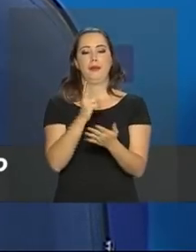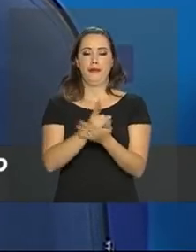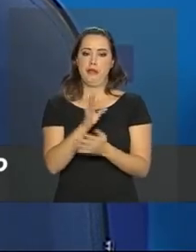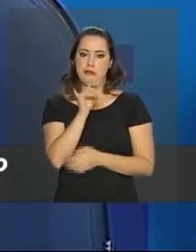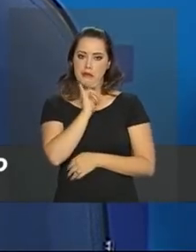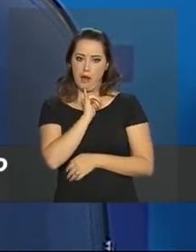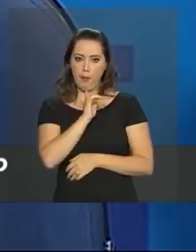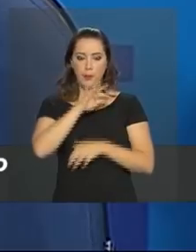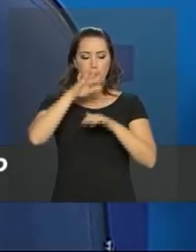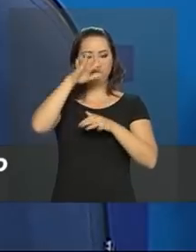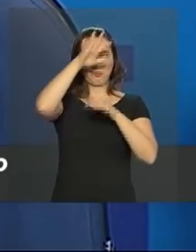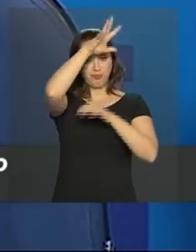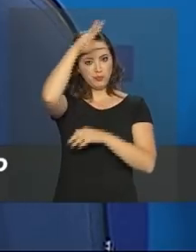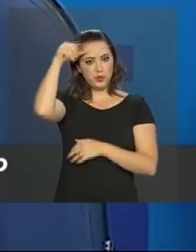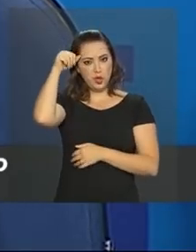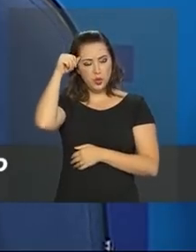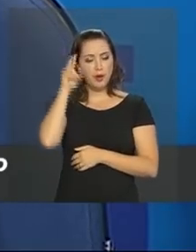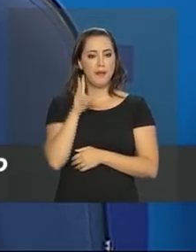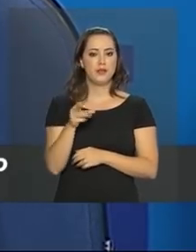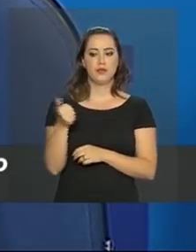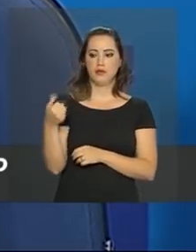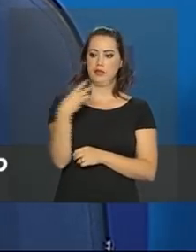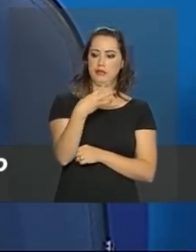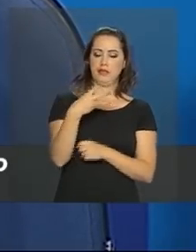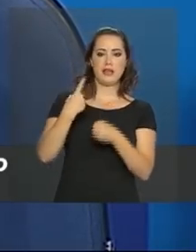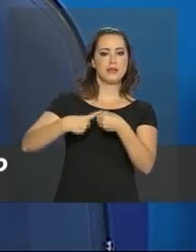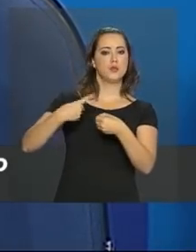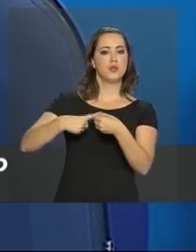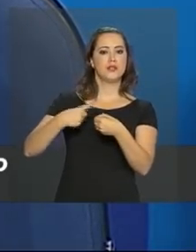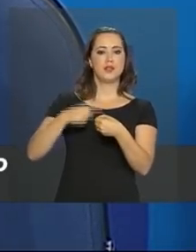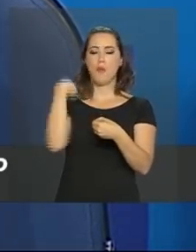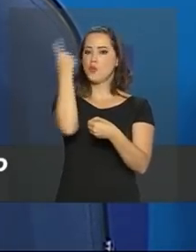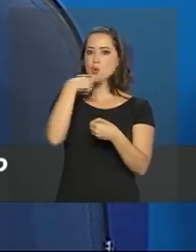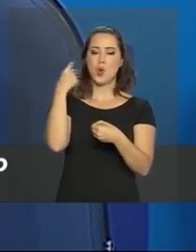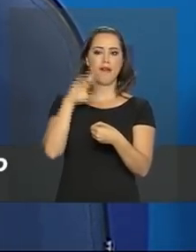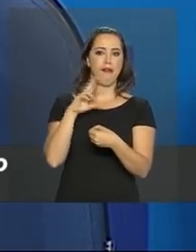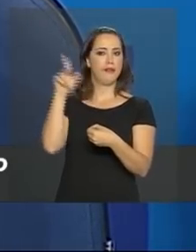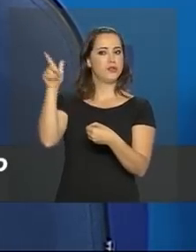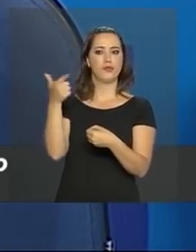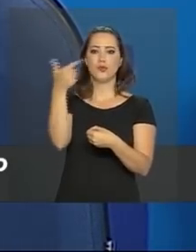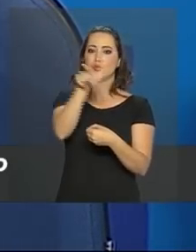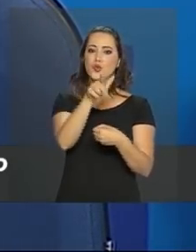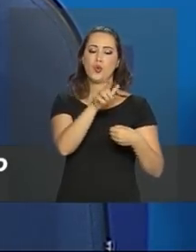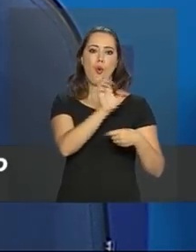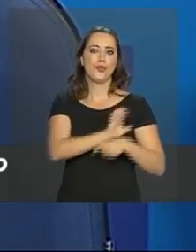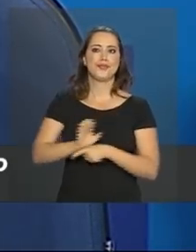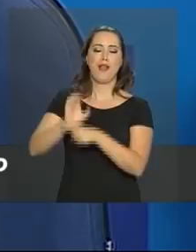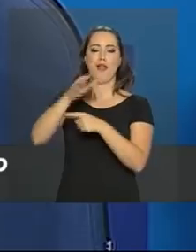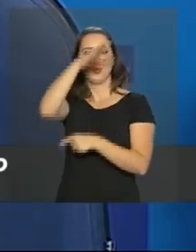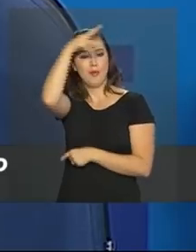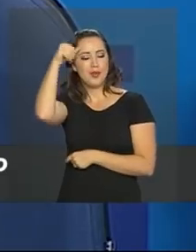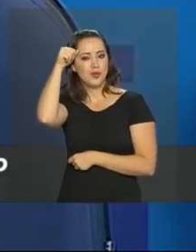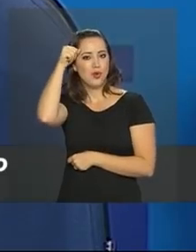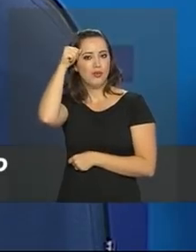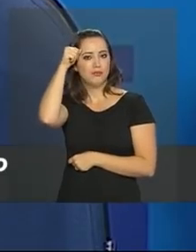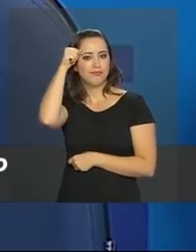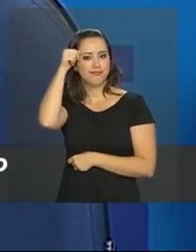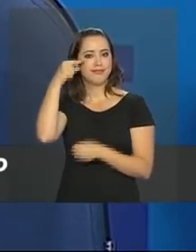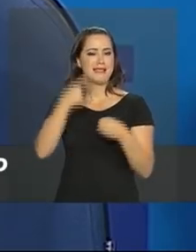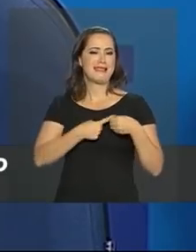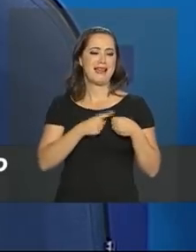os senhores viram que nós temos 13 municípios que têm horários diferentes do resto do estado então isso é muito importante